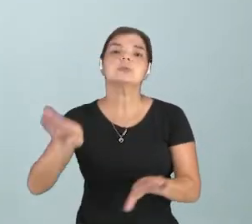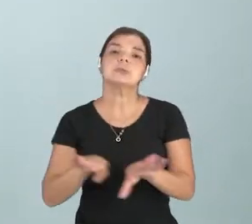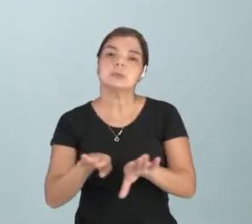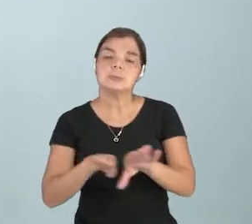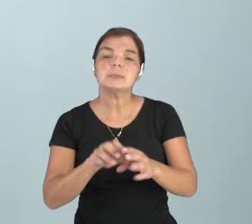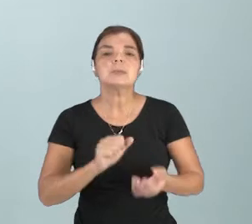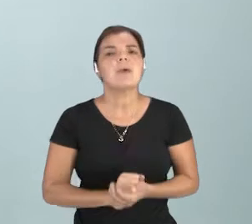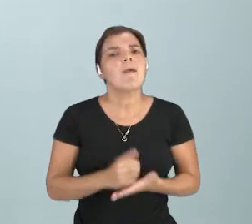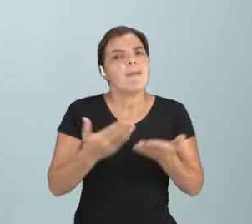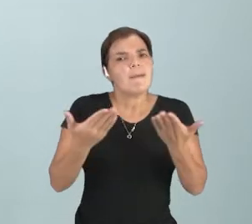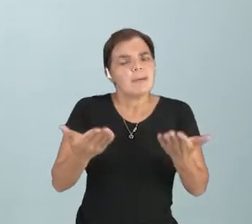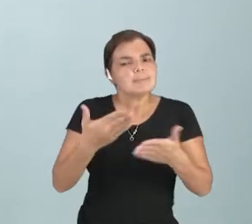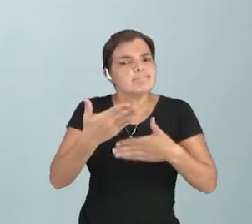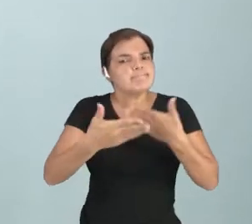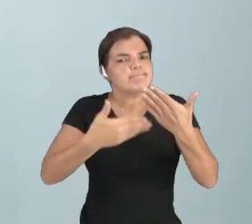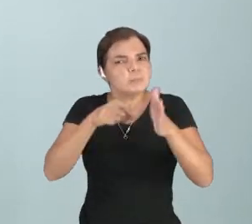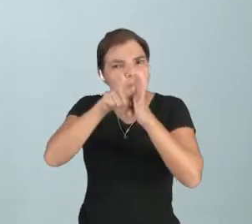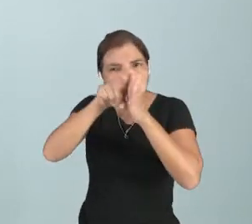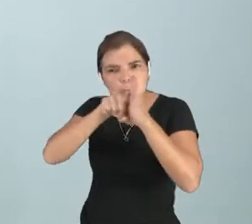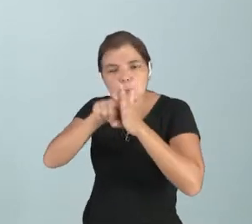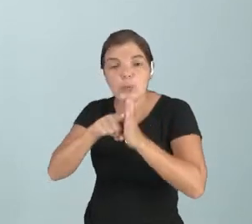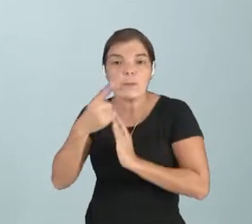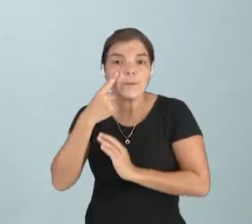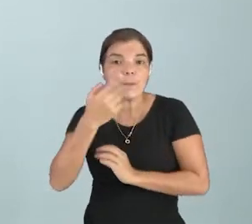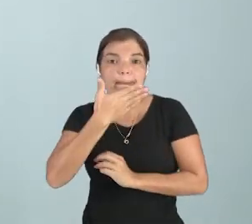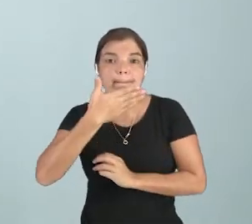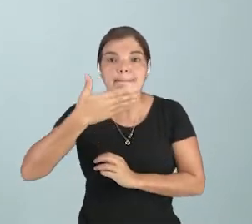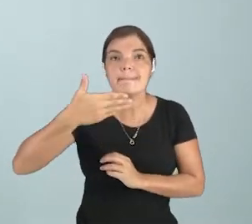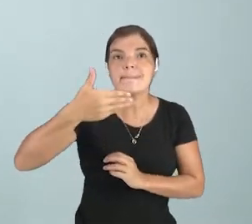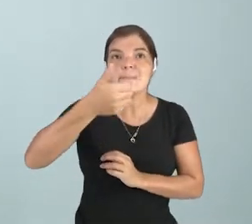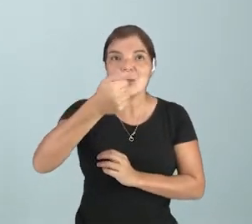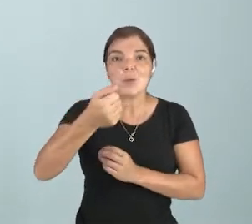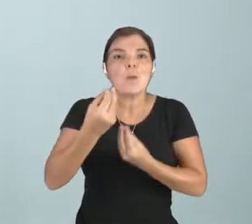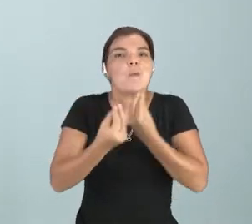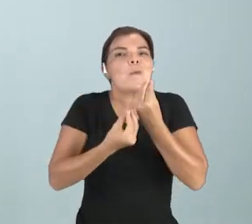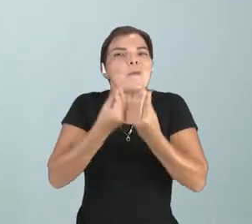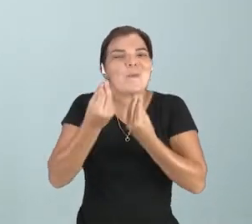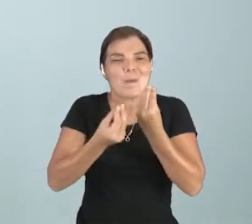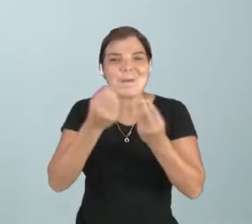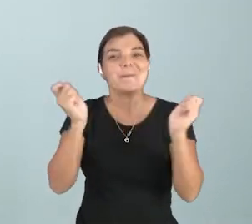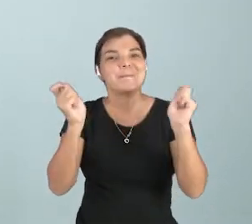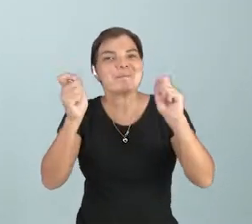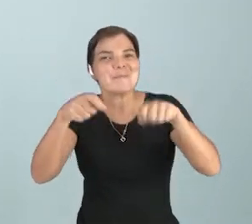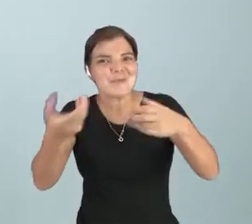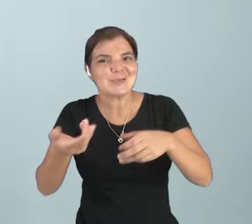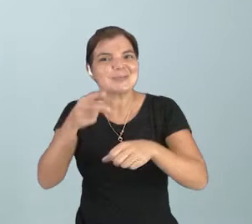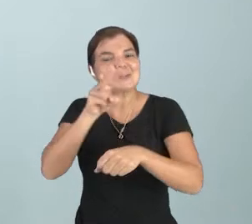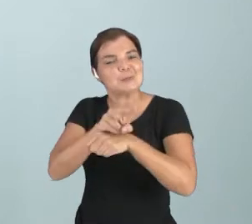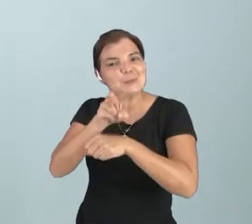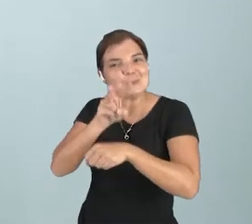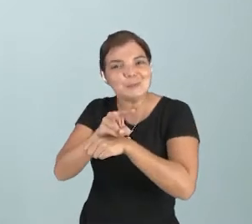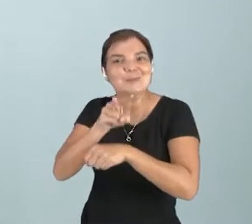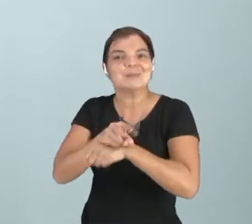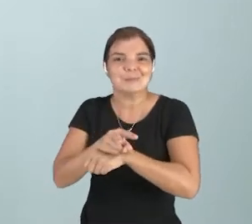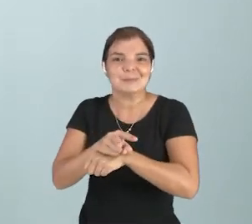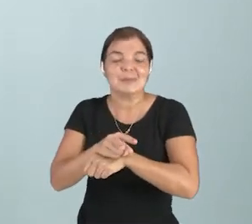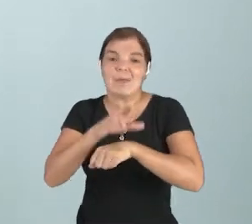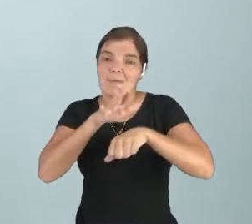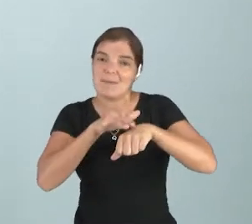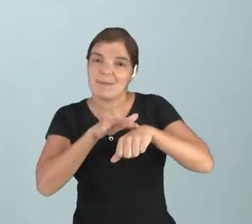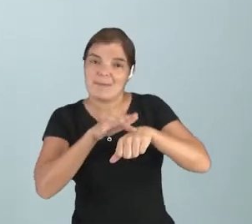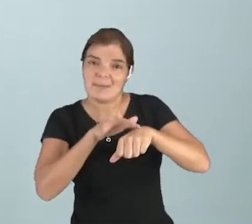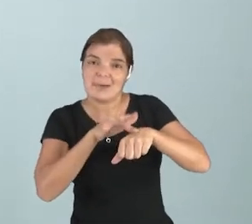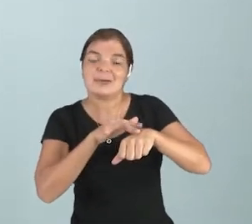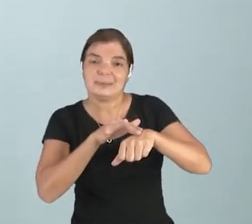sentido. E aí, a partir disso, eles vão identificar a melhor conduta terapêutica, ou seja, como proceder, né, neste caso, dessa